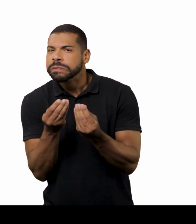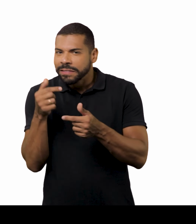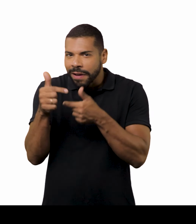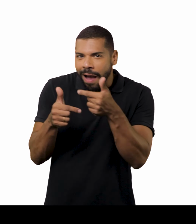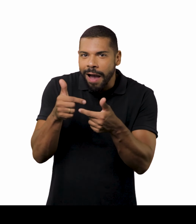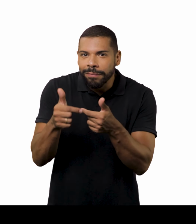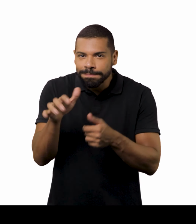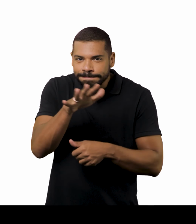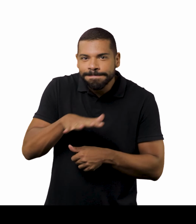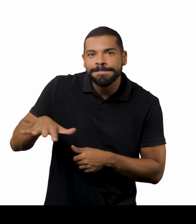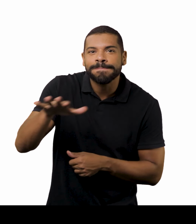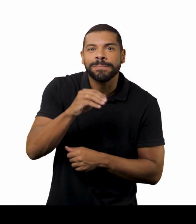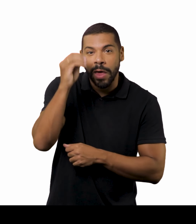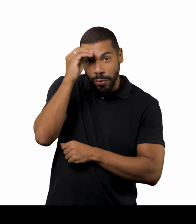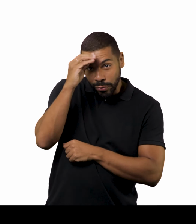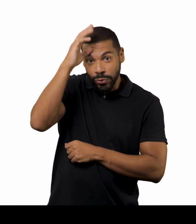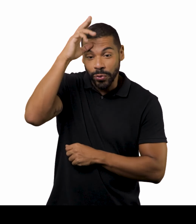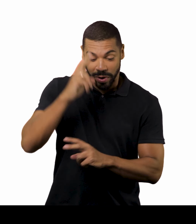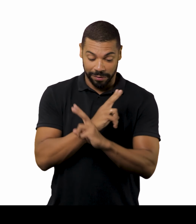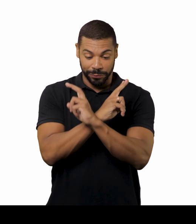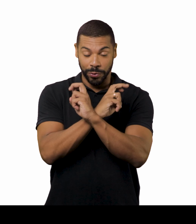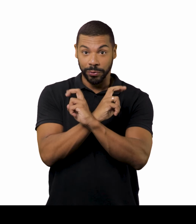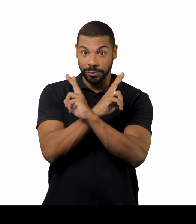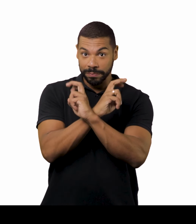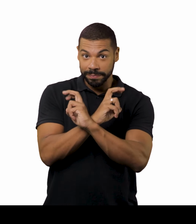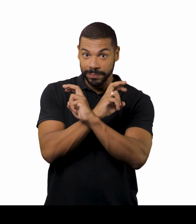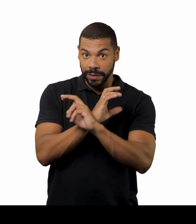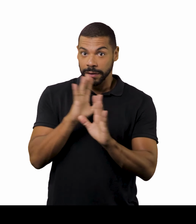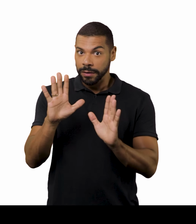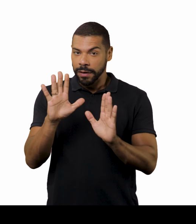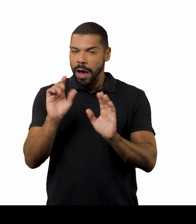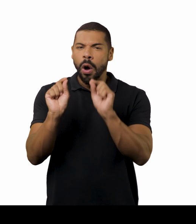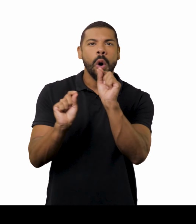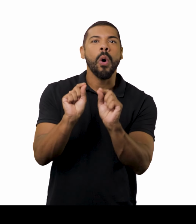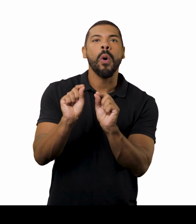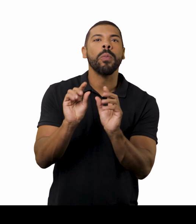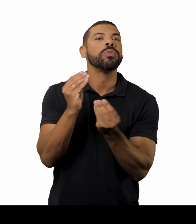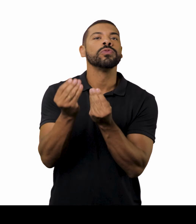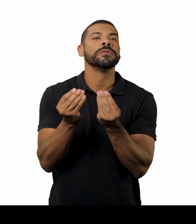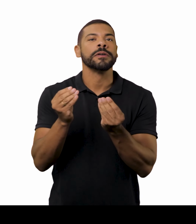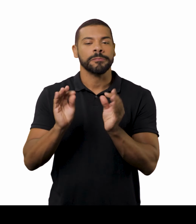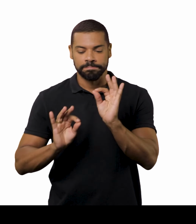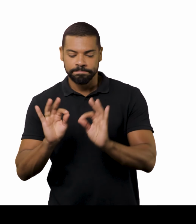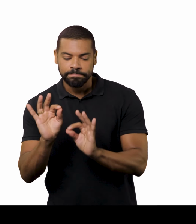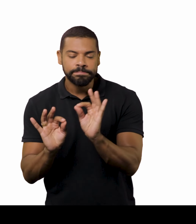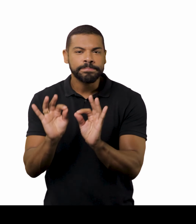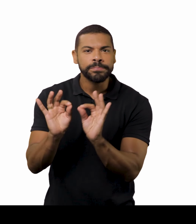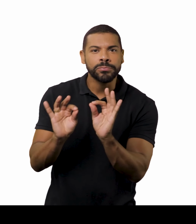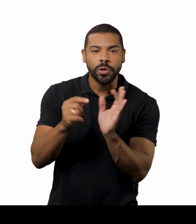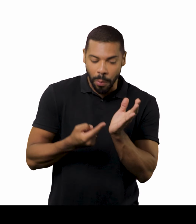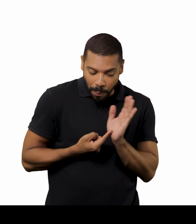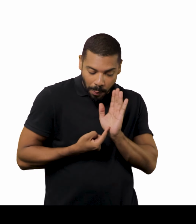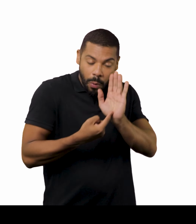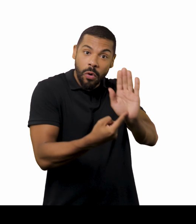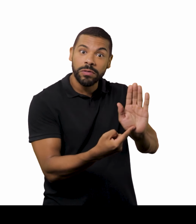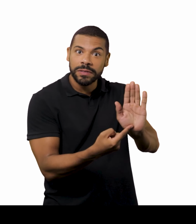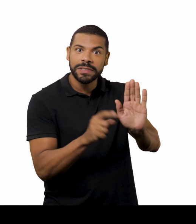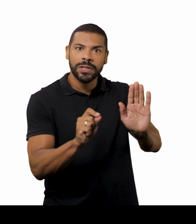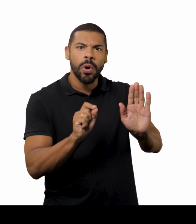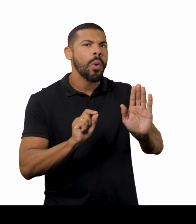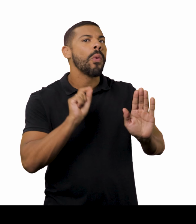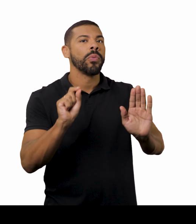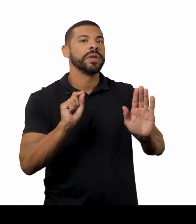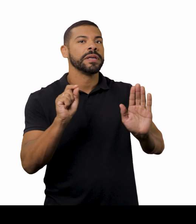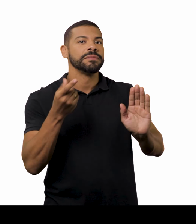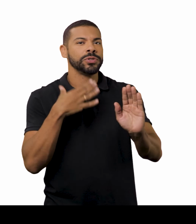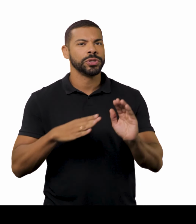Como trabalhar com esse universo da cultura iorubá, com todo o cuidado de não reproduzir isso, não etnografar isso, não ilustrar isso, nem fazer